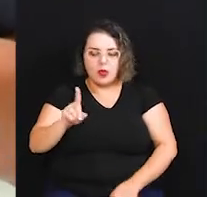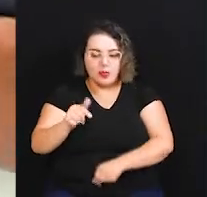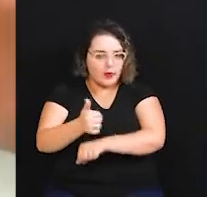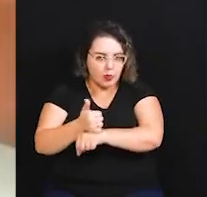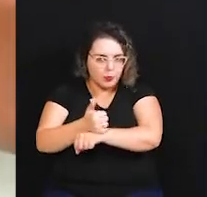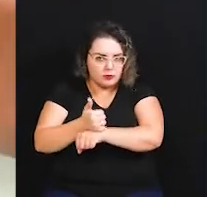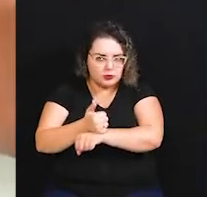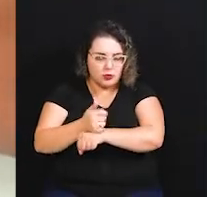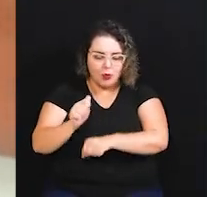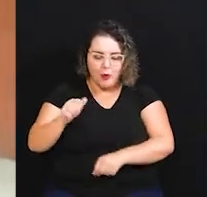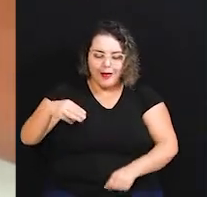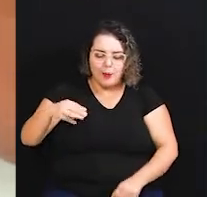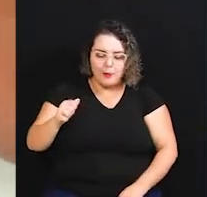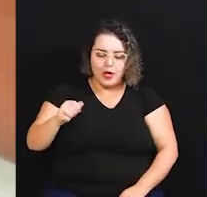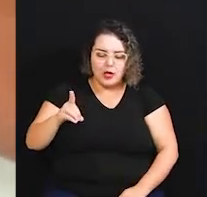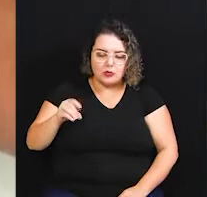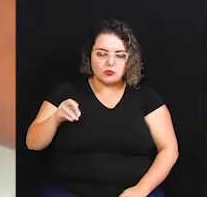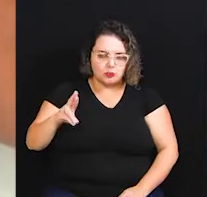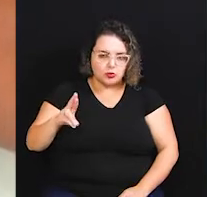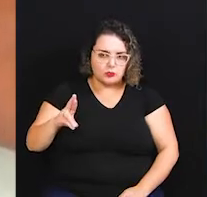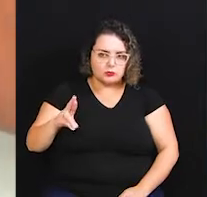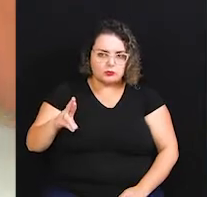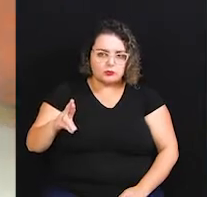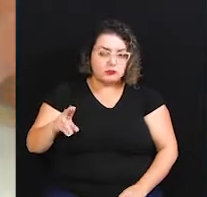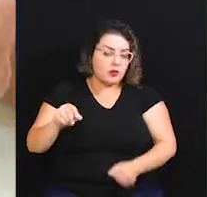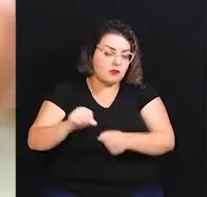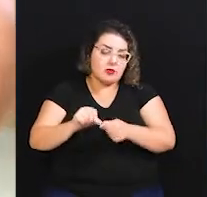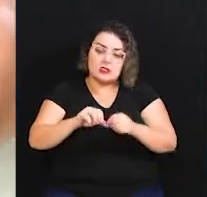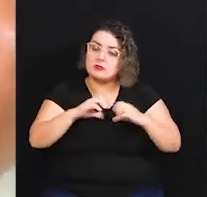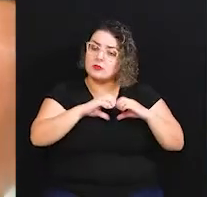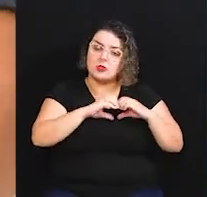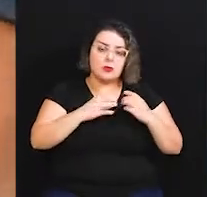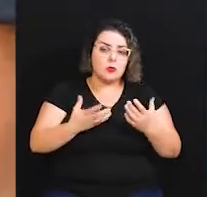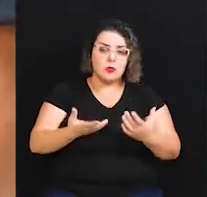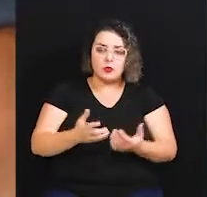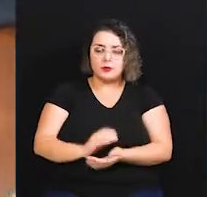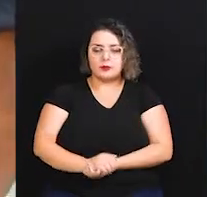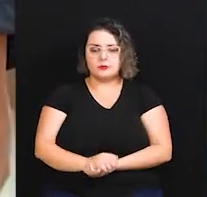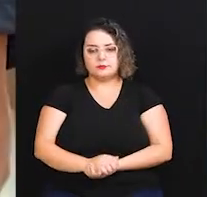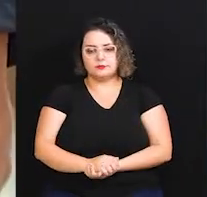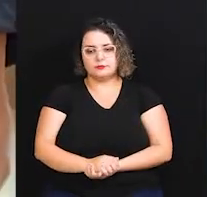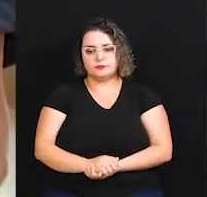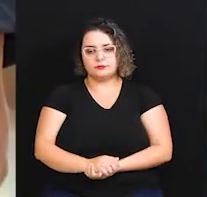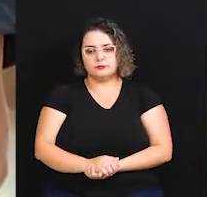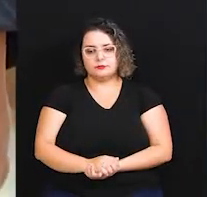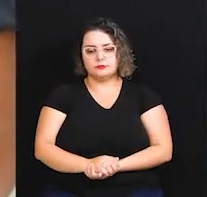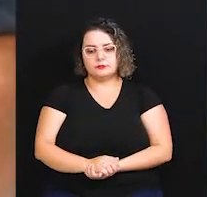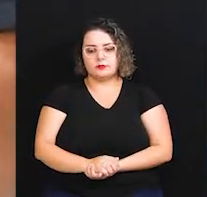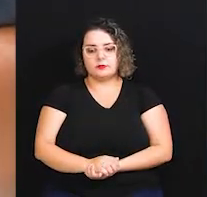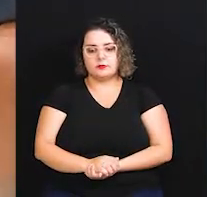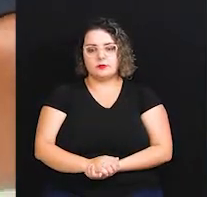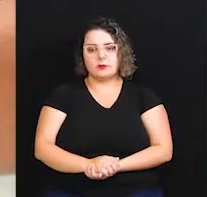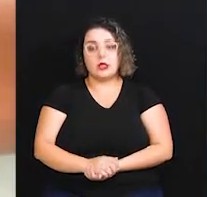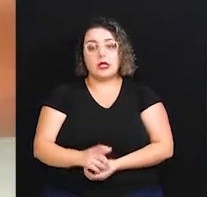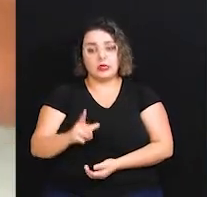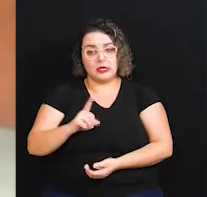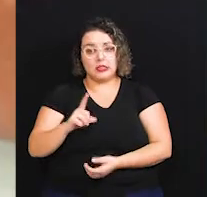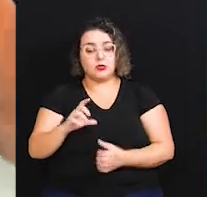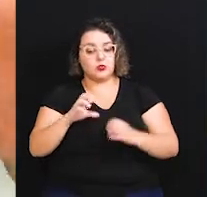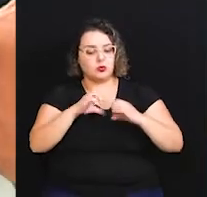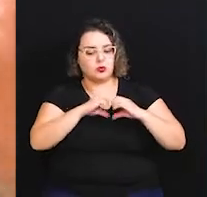amador, que é aquele que só faz pelo amor, né? Então, a gente tem desde